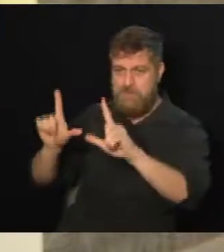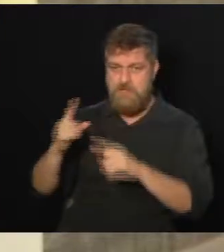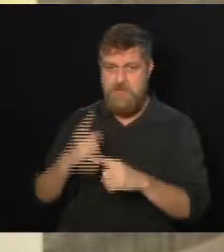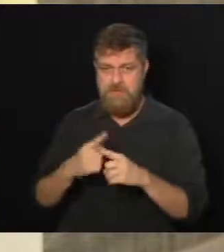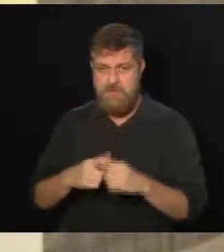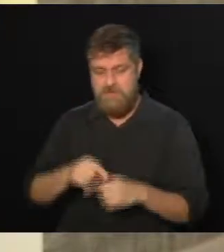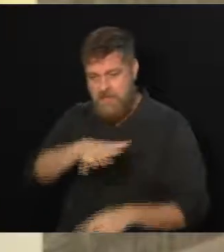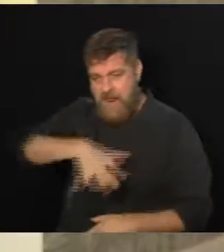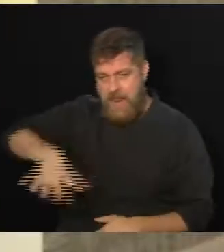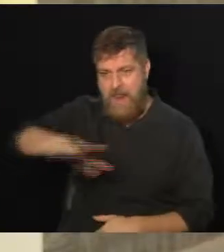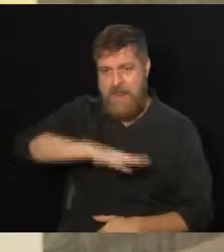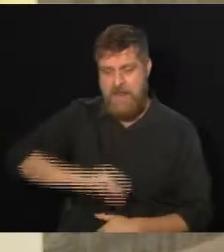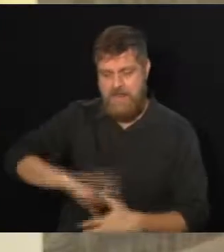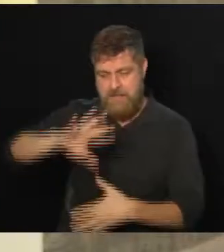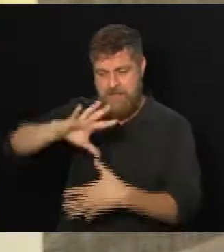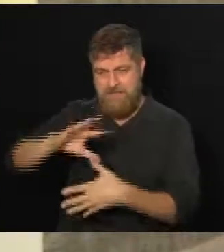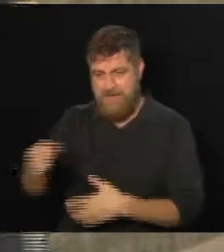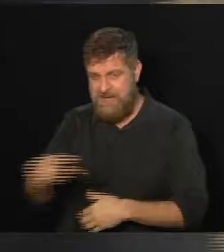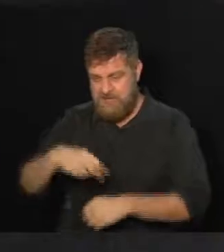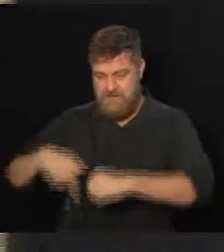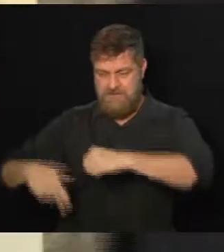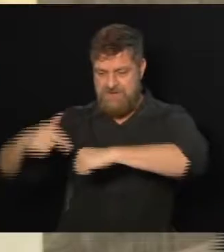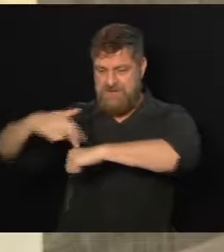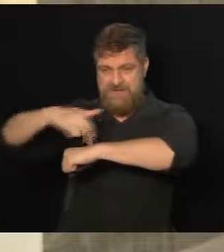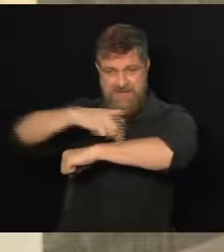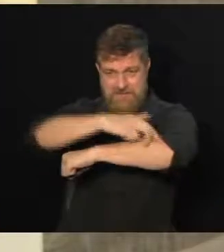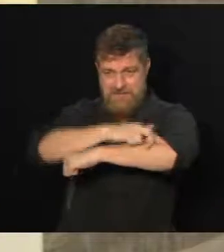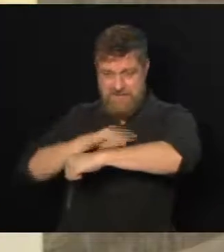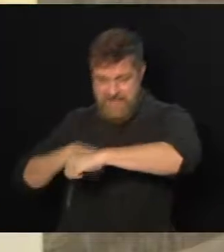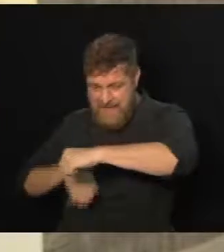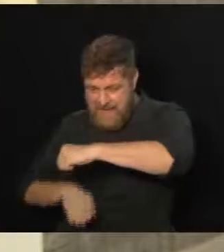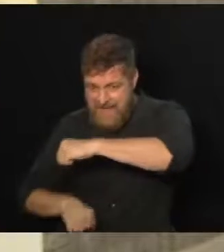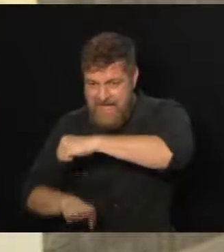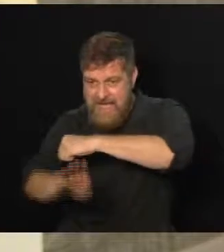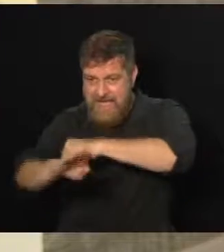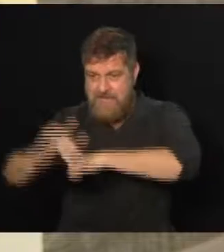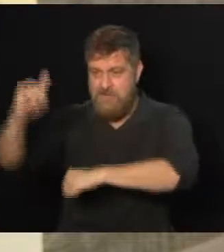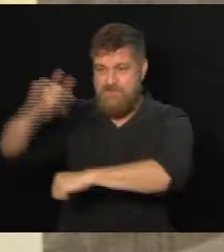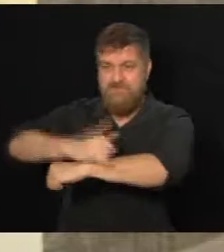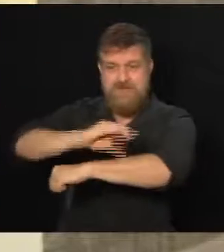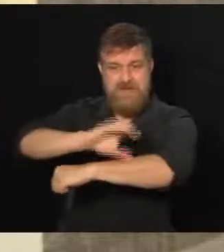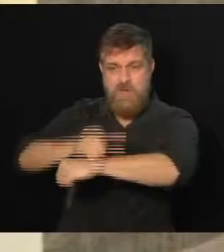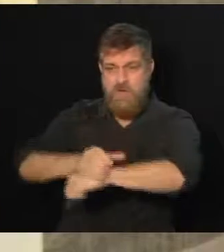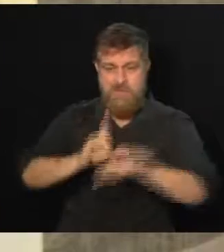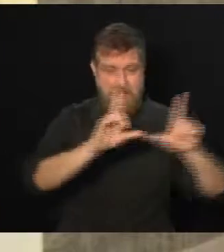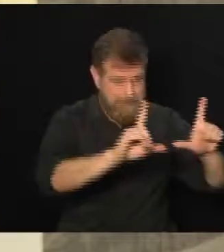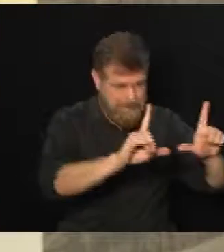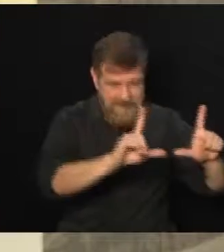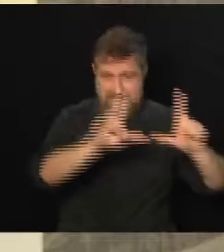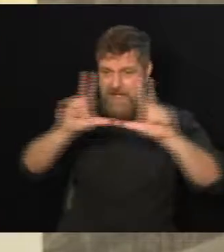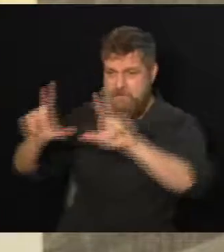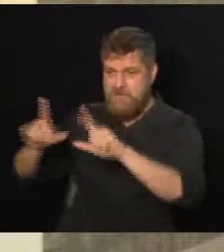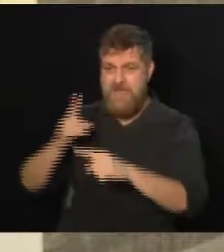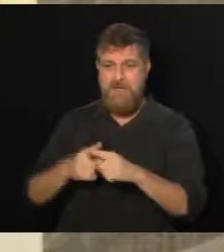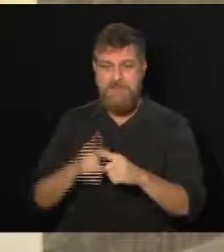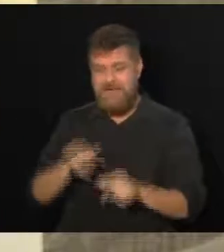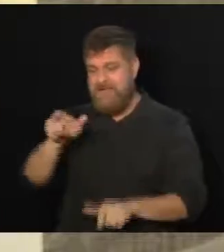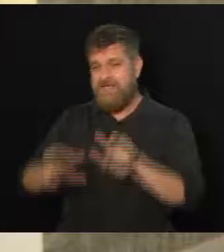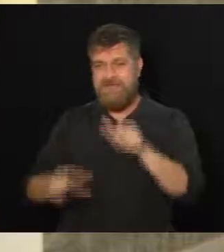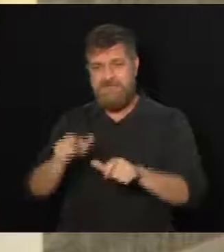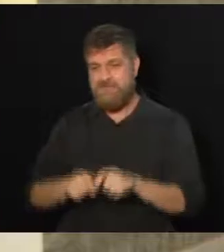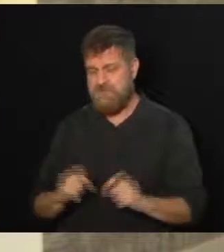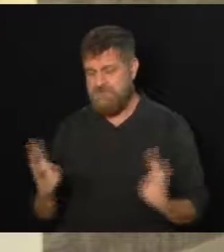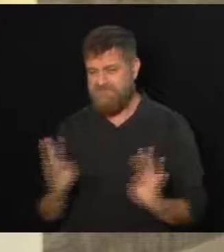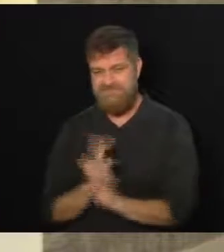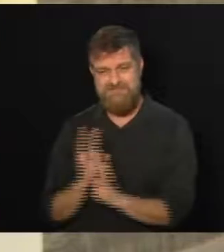do Jardim Nova América, naquela passarela, sentido Viracopos, para que mude aquelas placas de local. Porque muitos moradores daquela região,